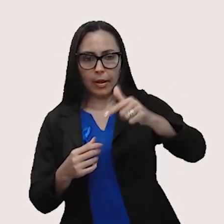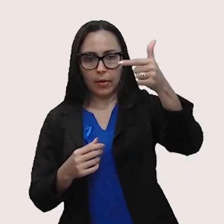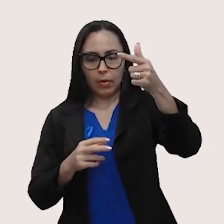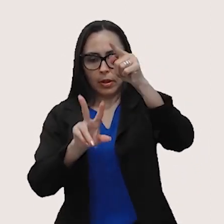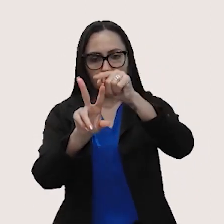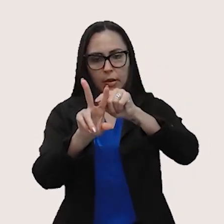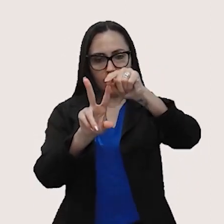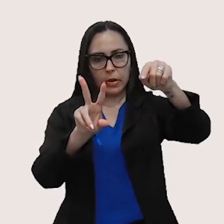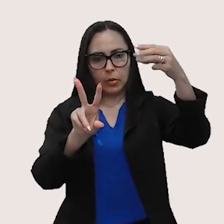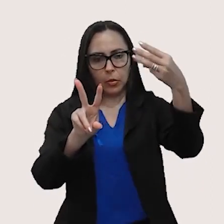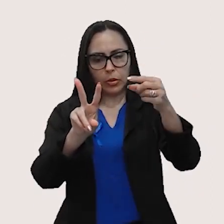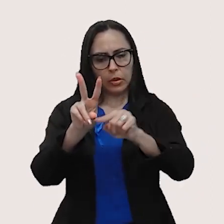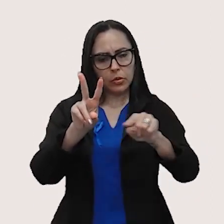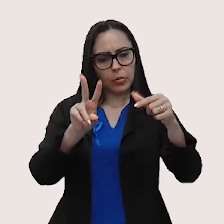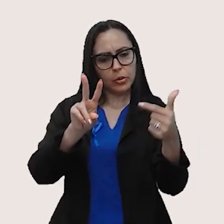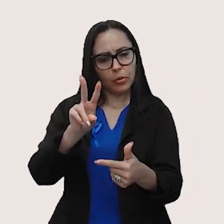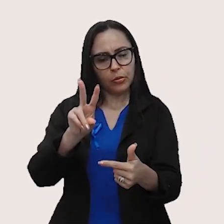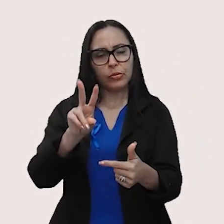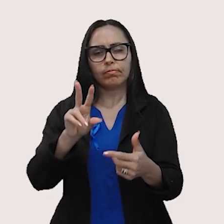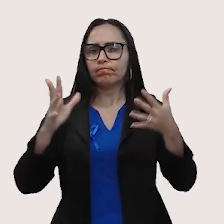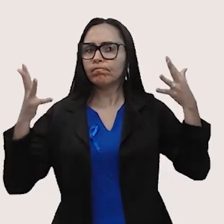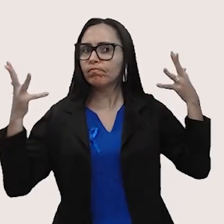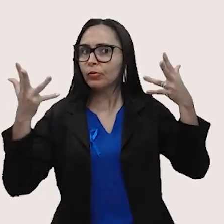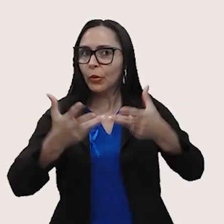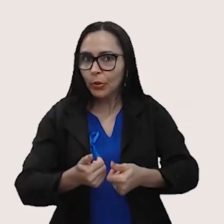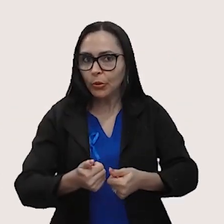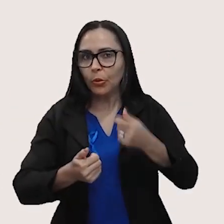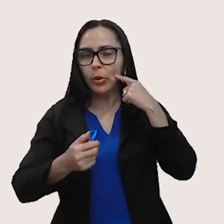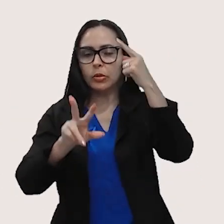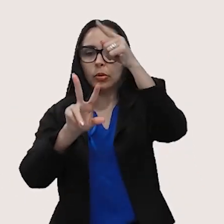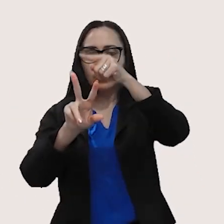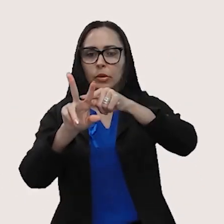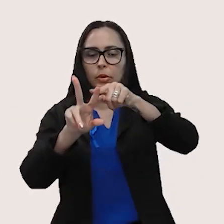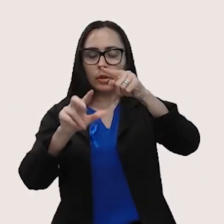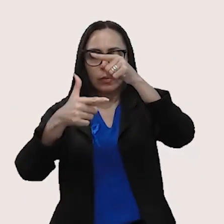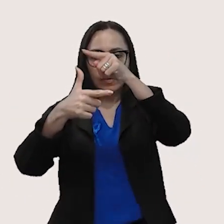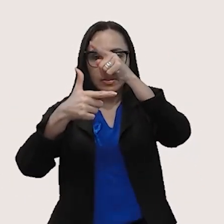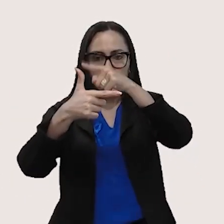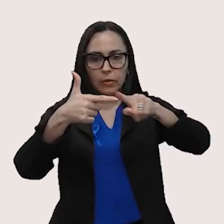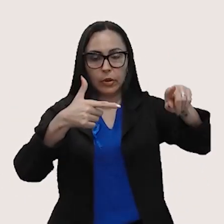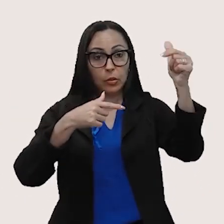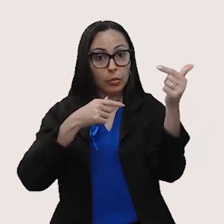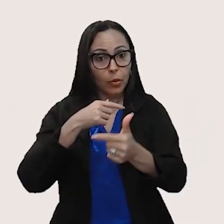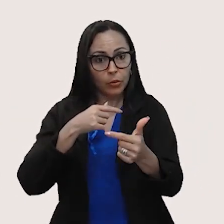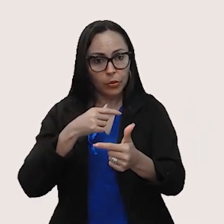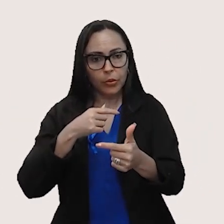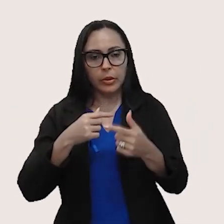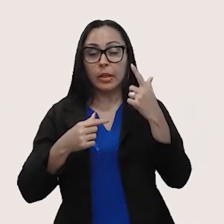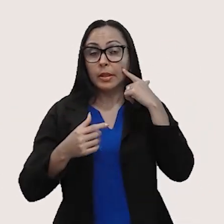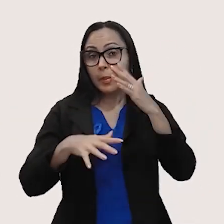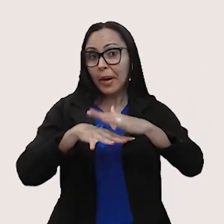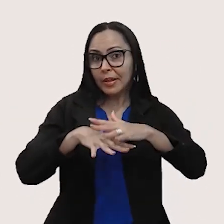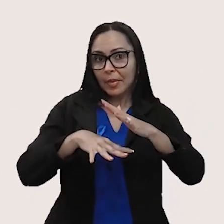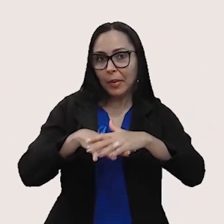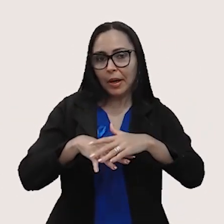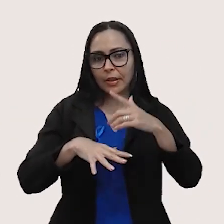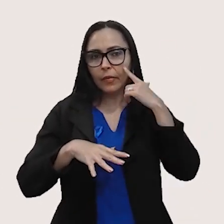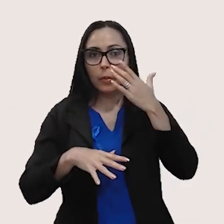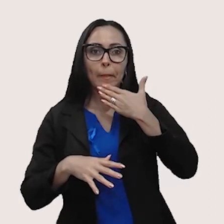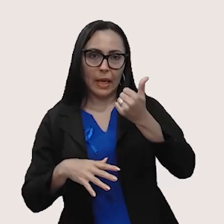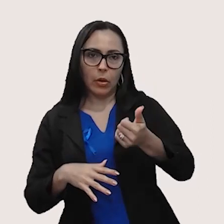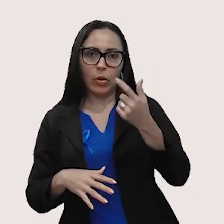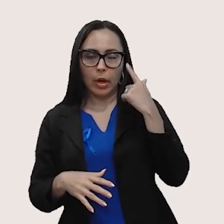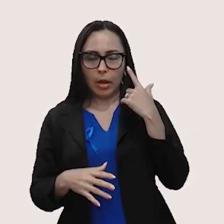2. Tudo isso dividido por 2. E aí, galera, aqui eu tenho na matemática, eu vou só melhorar essa escrita para você aqui,